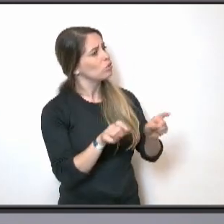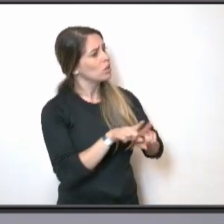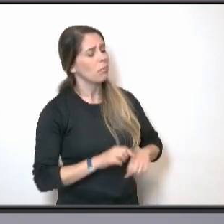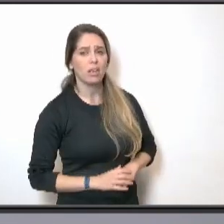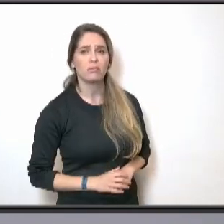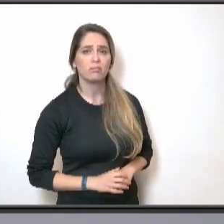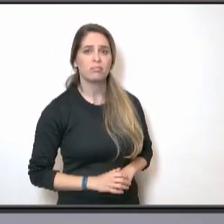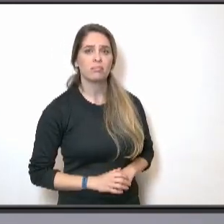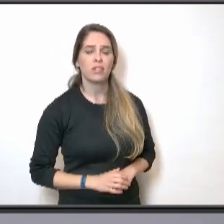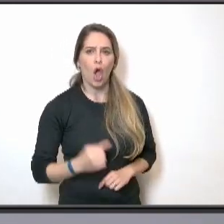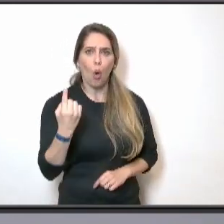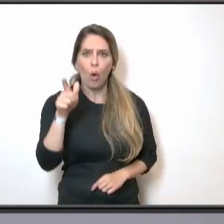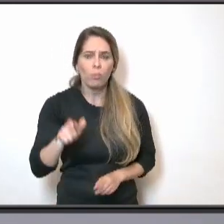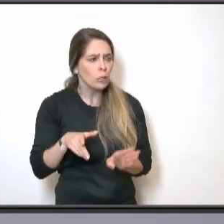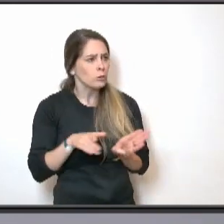para exortar Pedro.